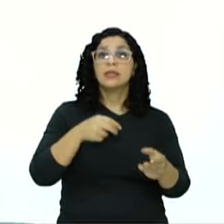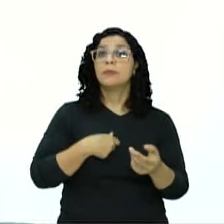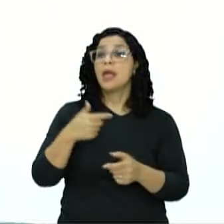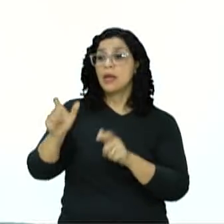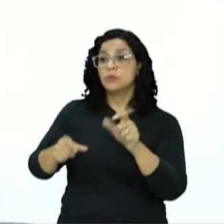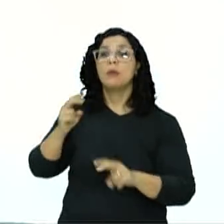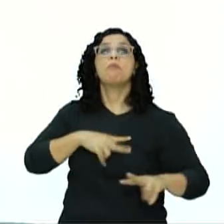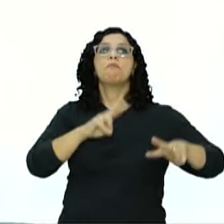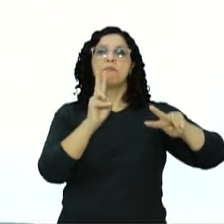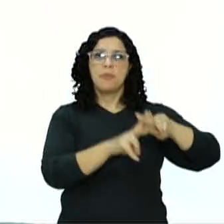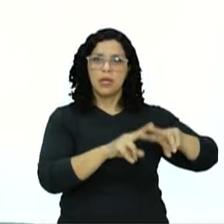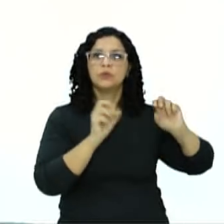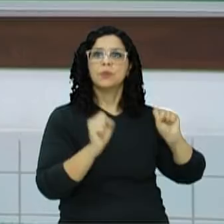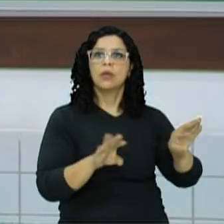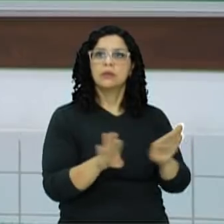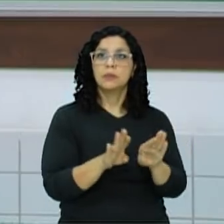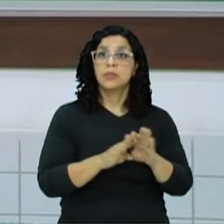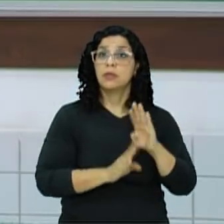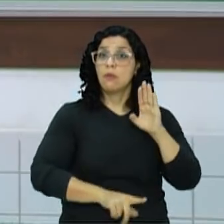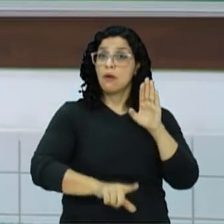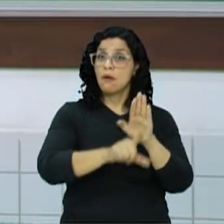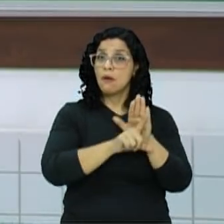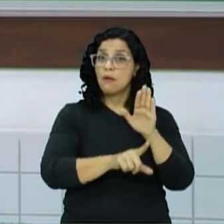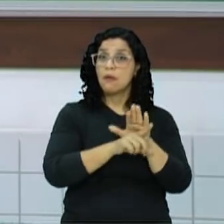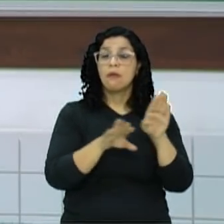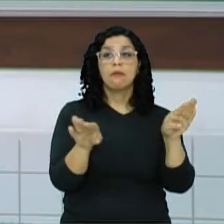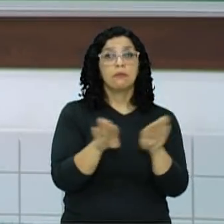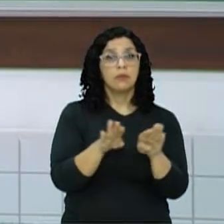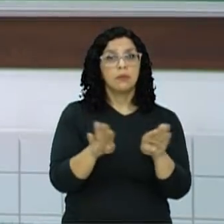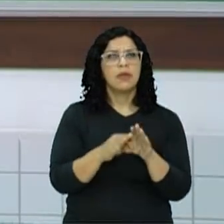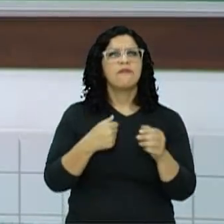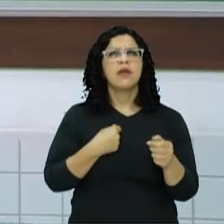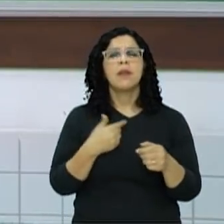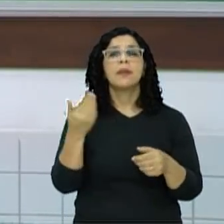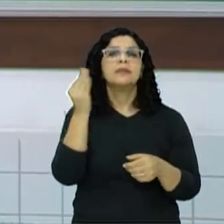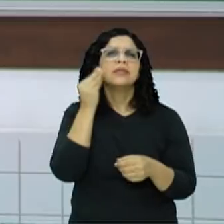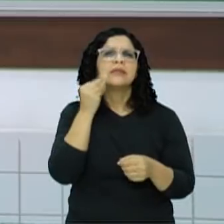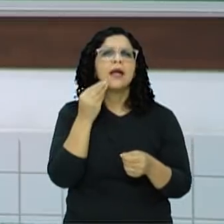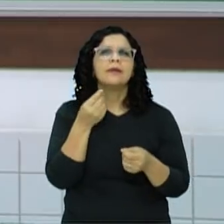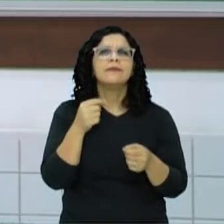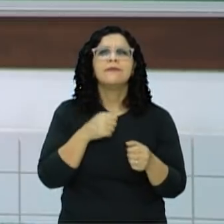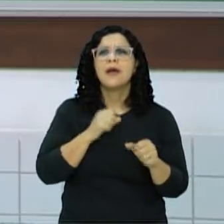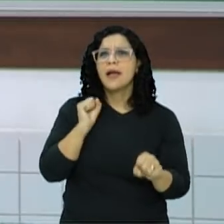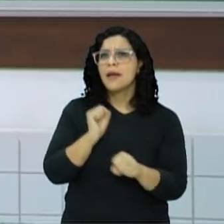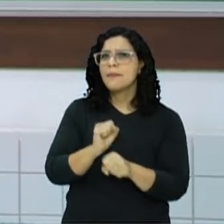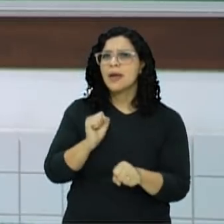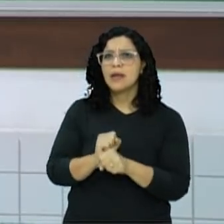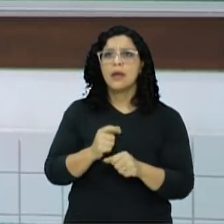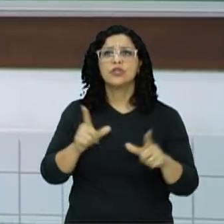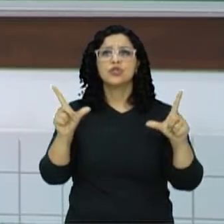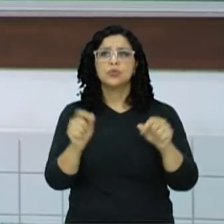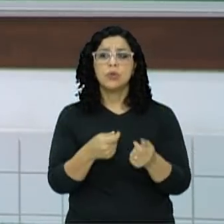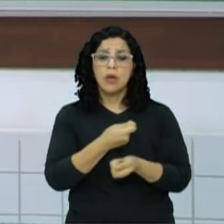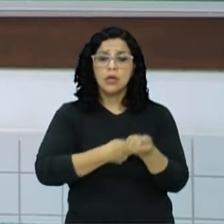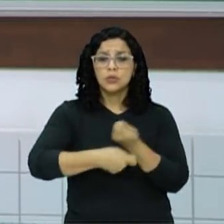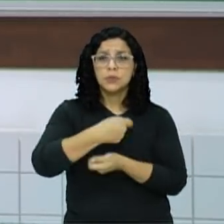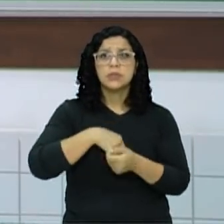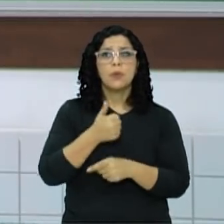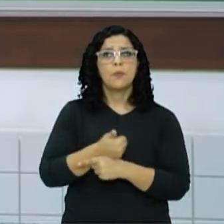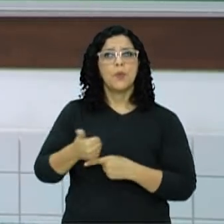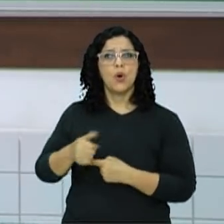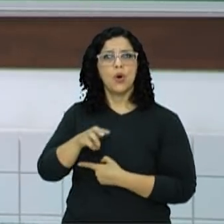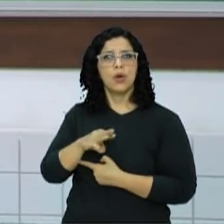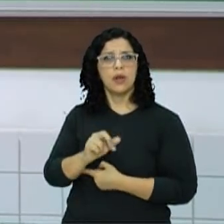dos infratores. Então foi uma lei usada aí para tentar moralizar cada vez mais a administração pública no